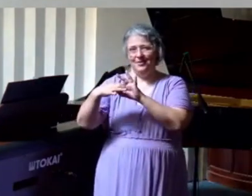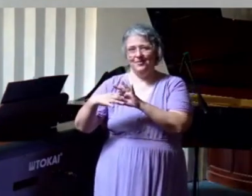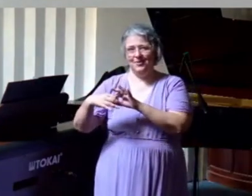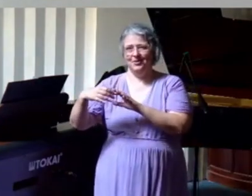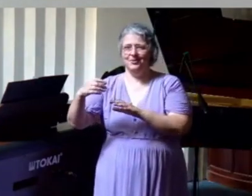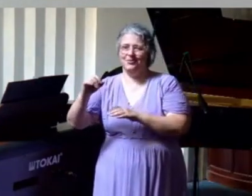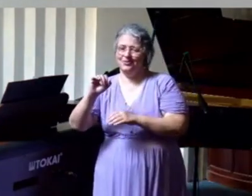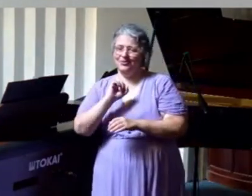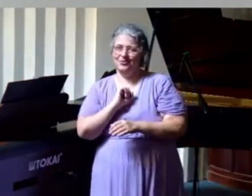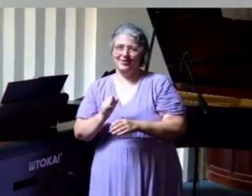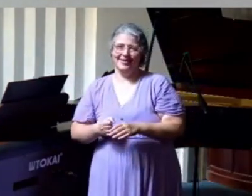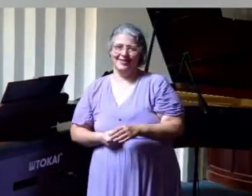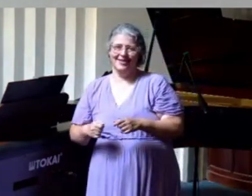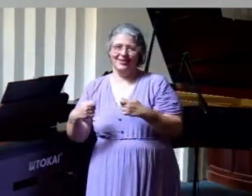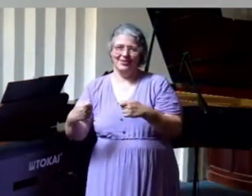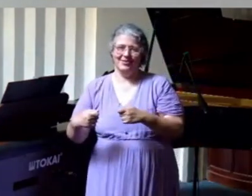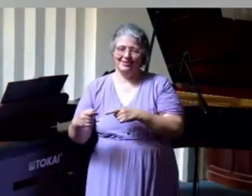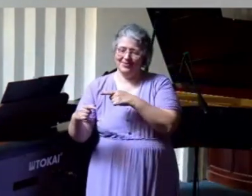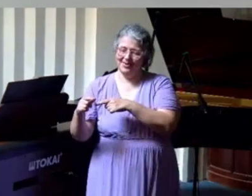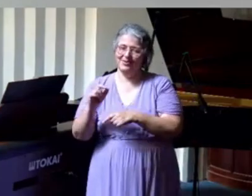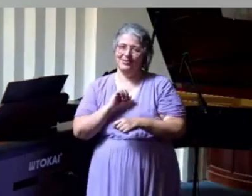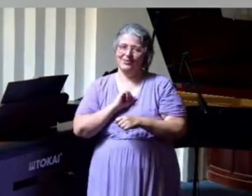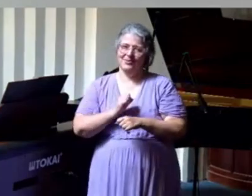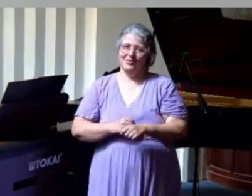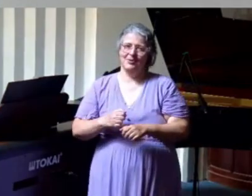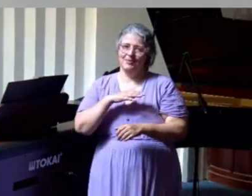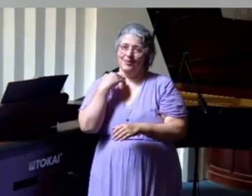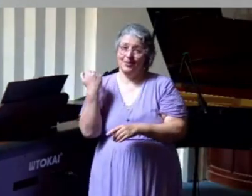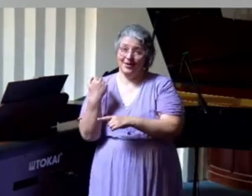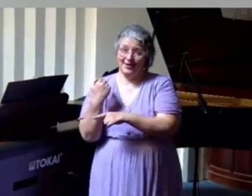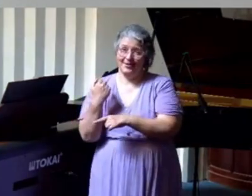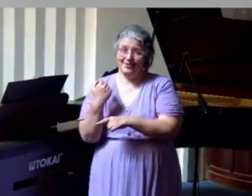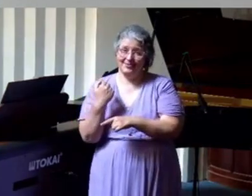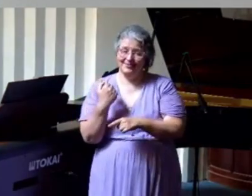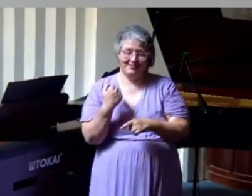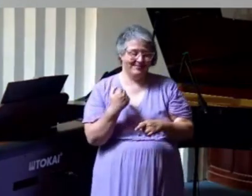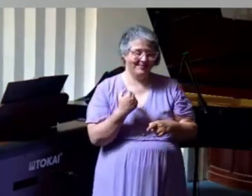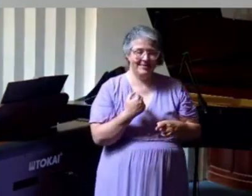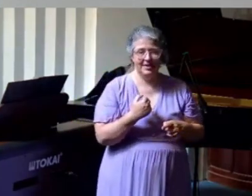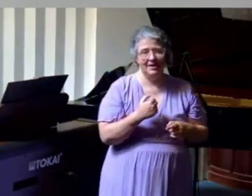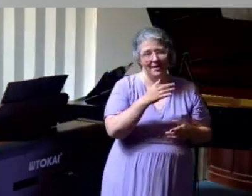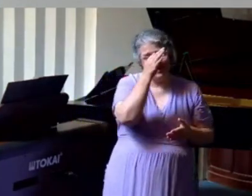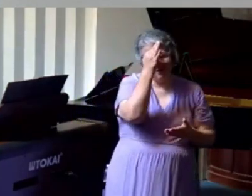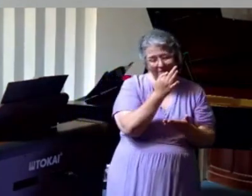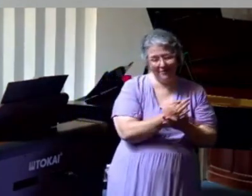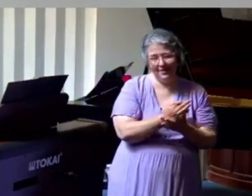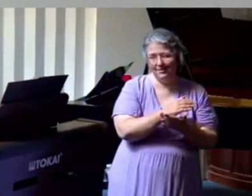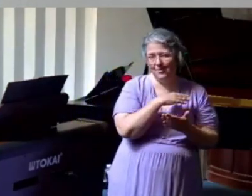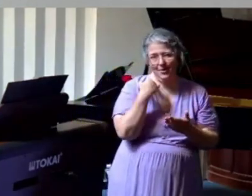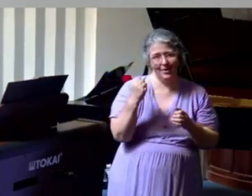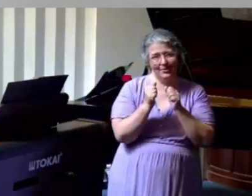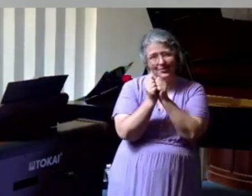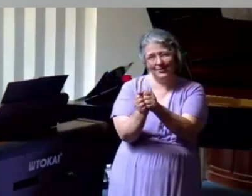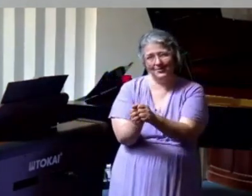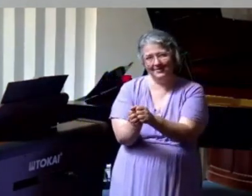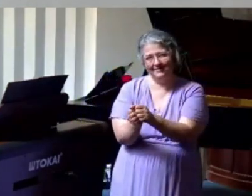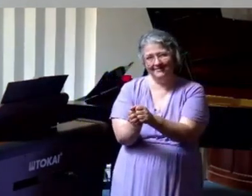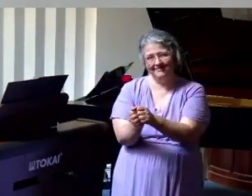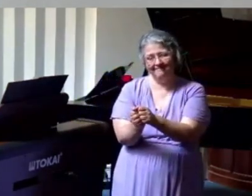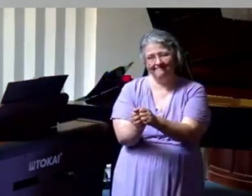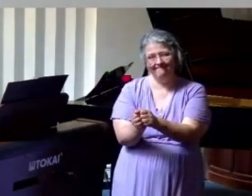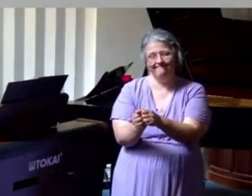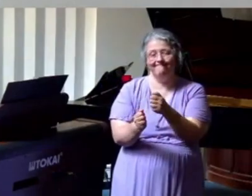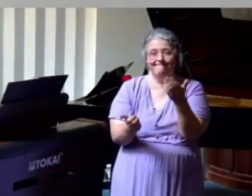Joiada. Quando Joiada morreu, sua devoção morreu com ele. Martinho Lutero, também trabalhando aqui